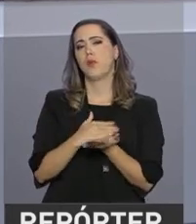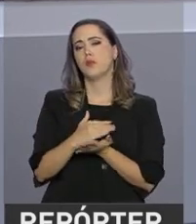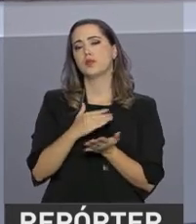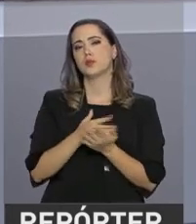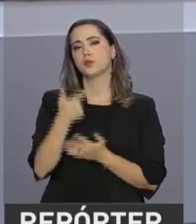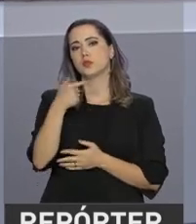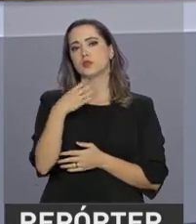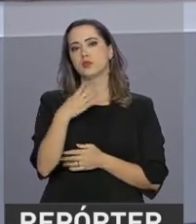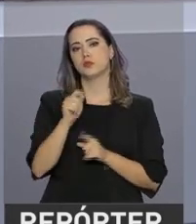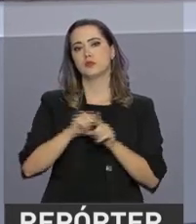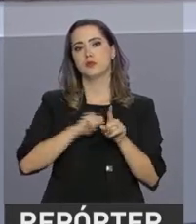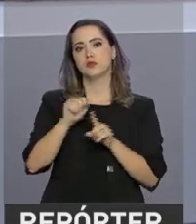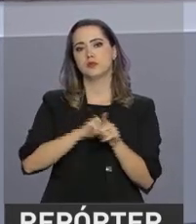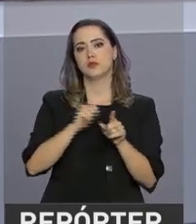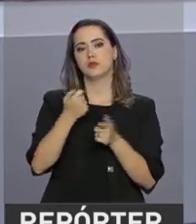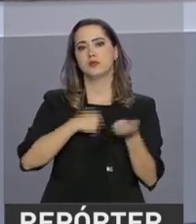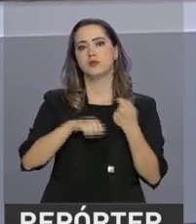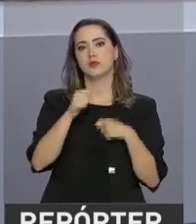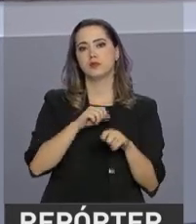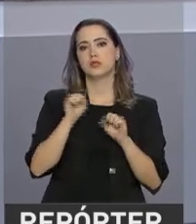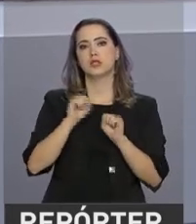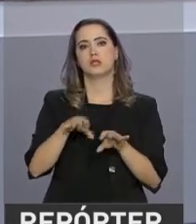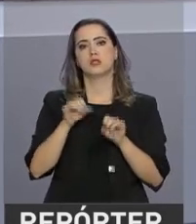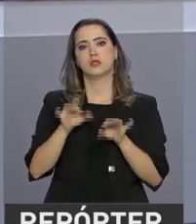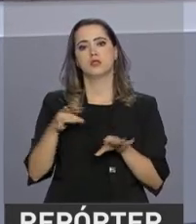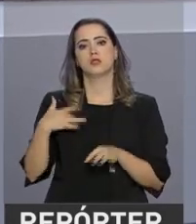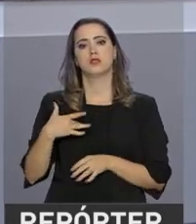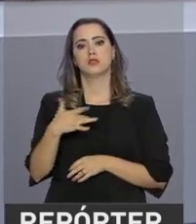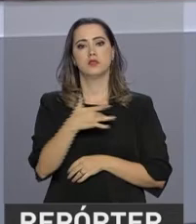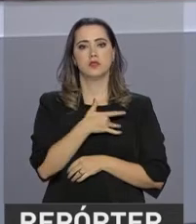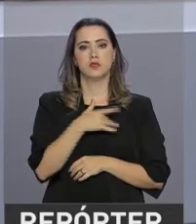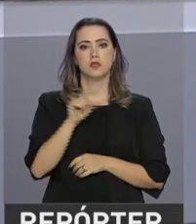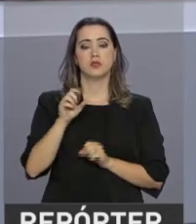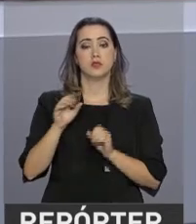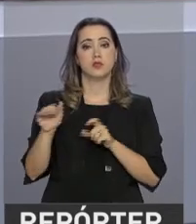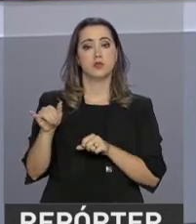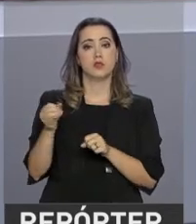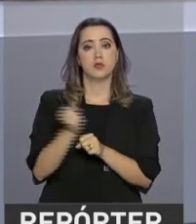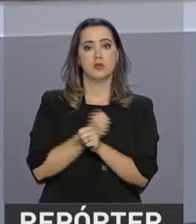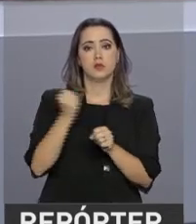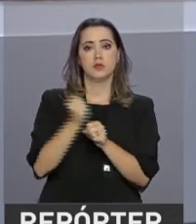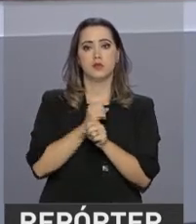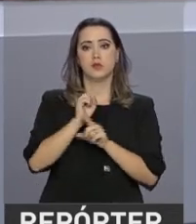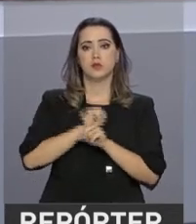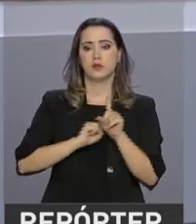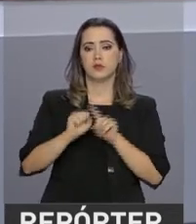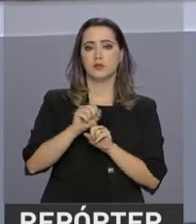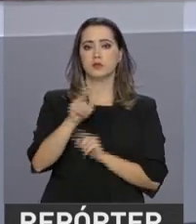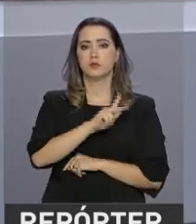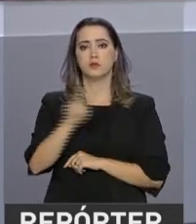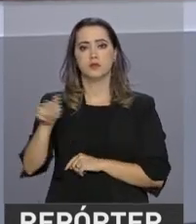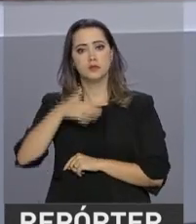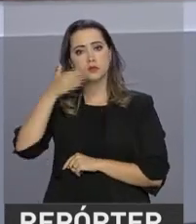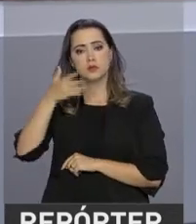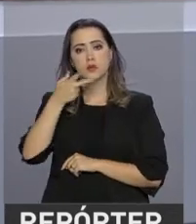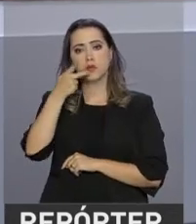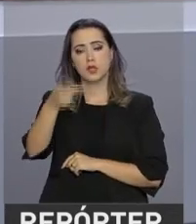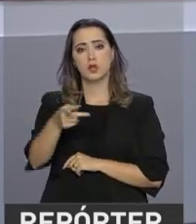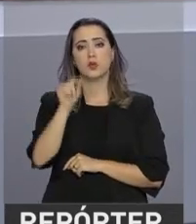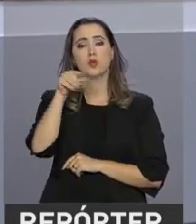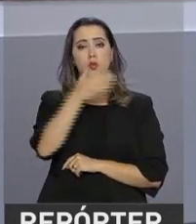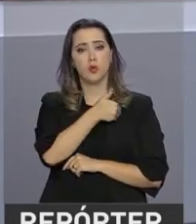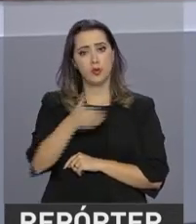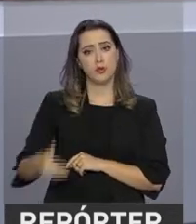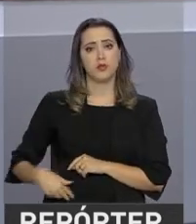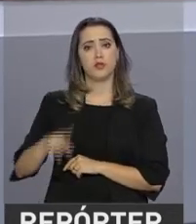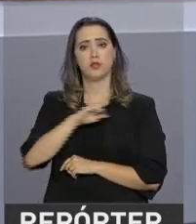últimos 24 meses nas áreas econômica de educação saúde infraestrutura e social o presidente disse que o governo foi responsável